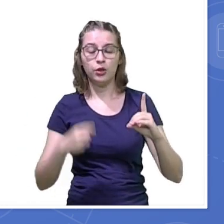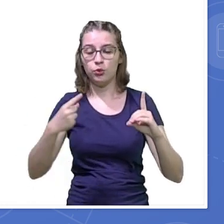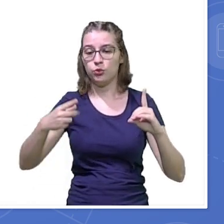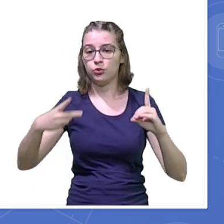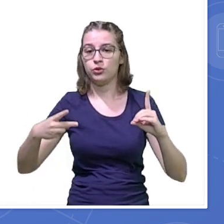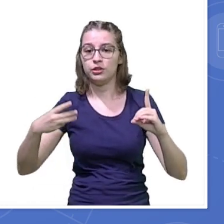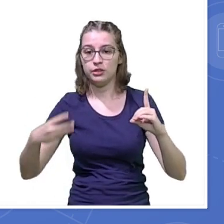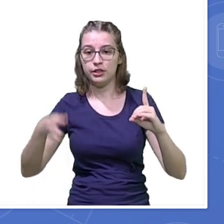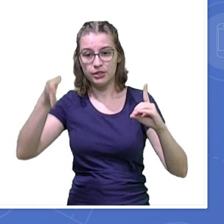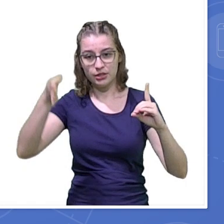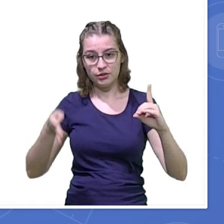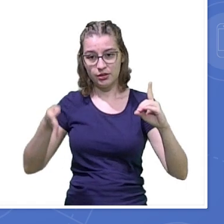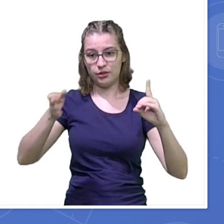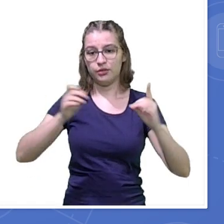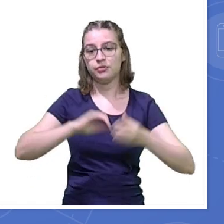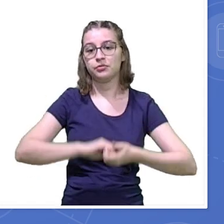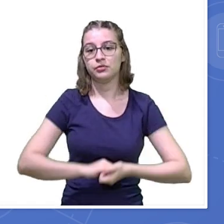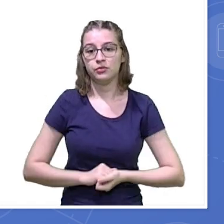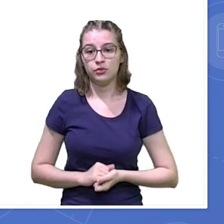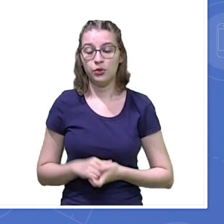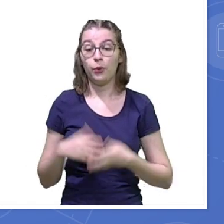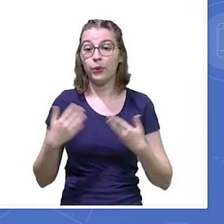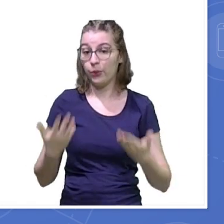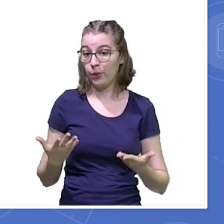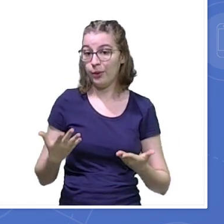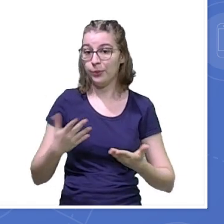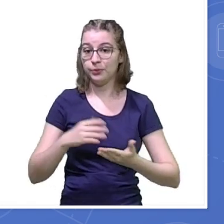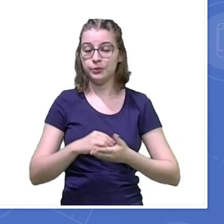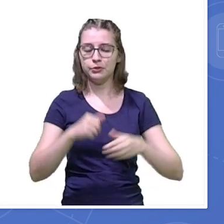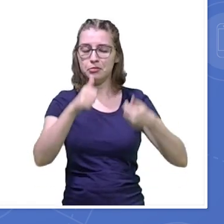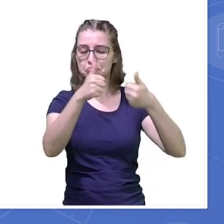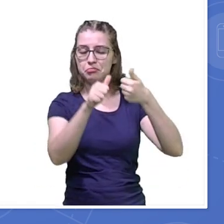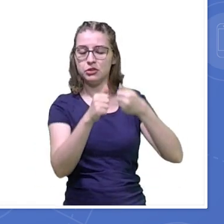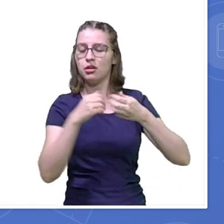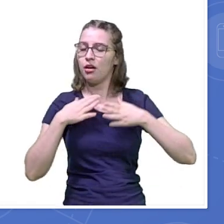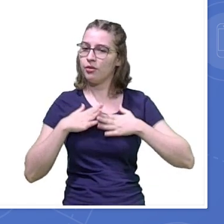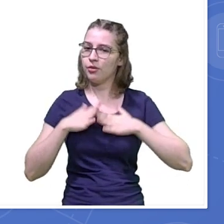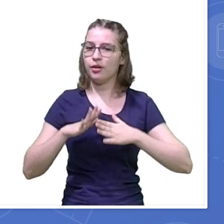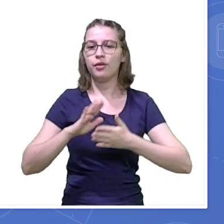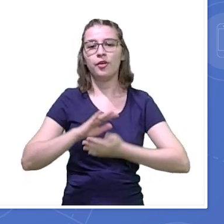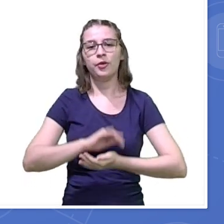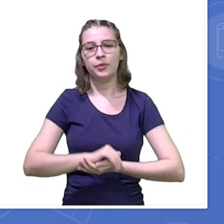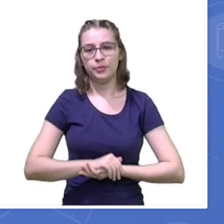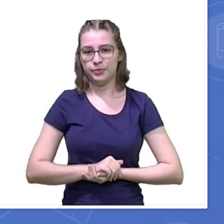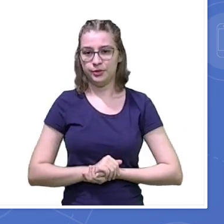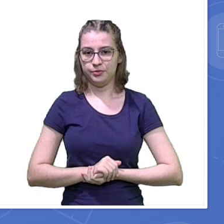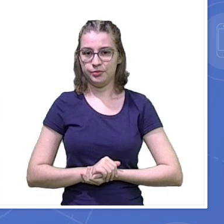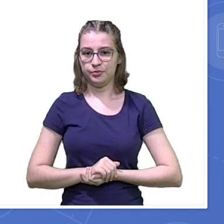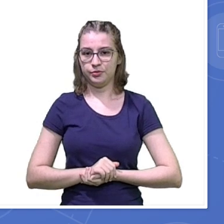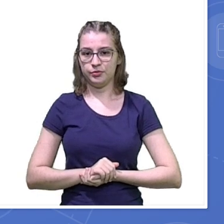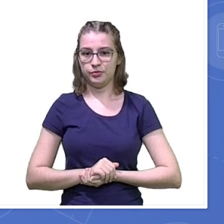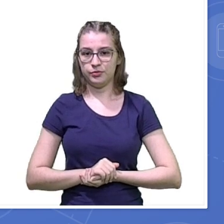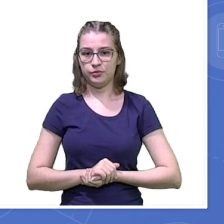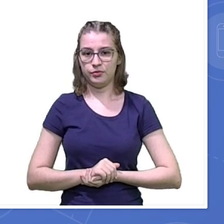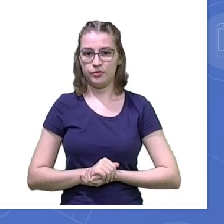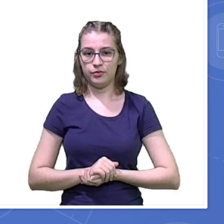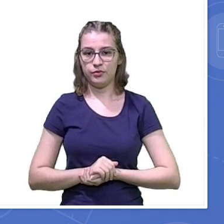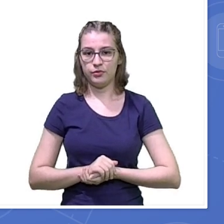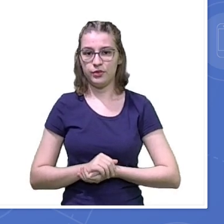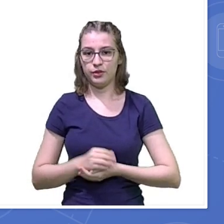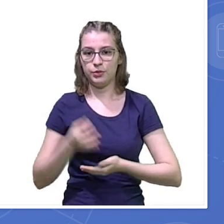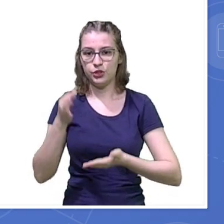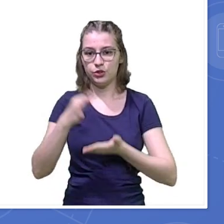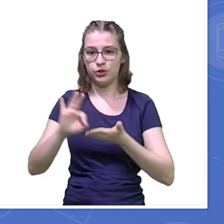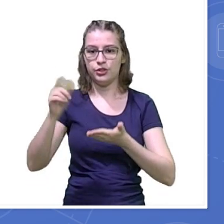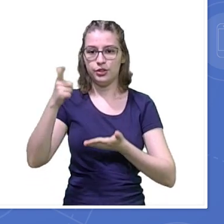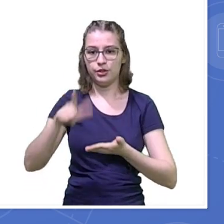3 estão corretas? Né? Analise direitinho aí as 3 frases e daqui a pouco a gente volta com a correção da questão 3.